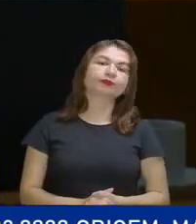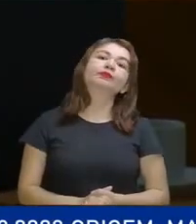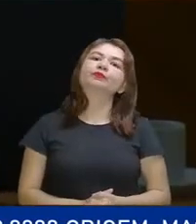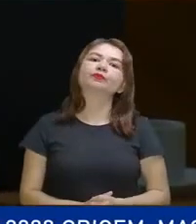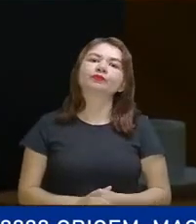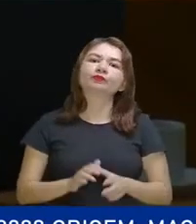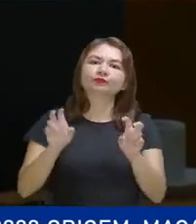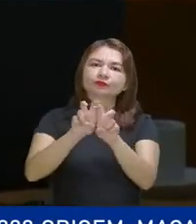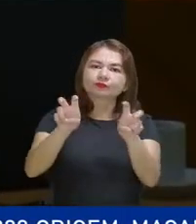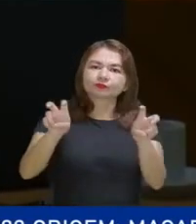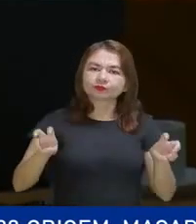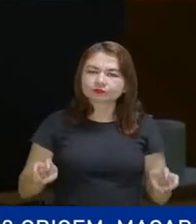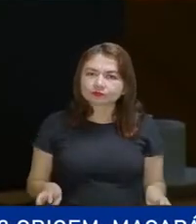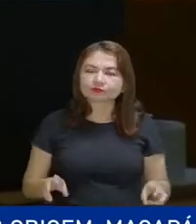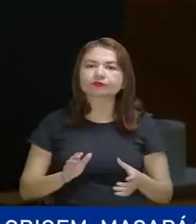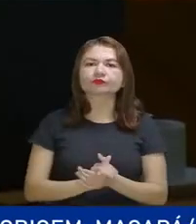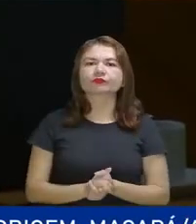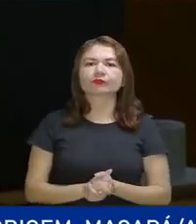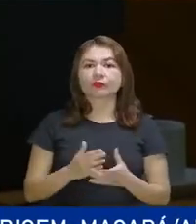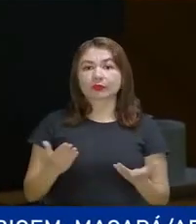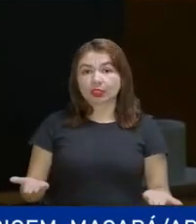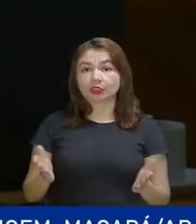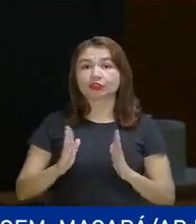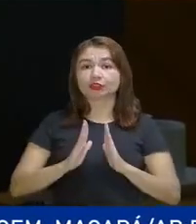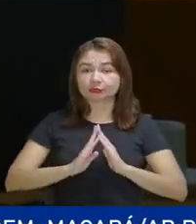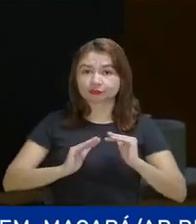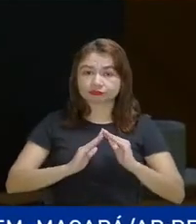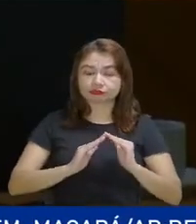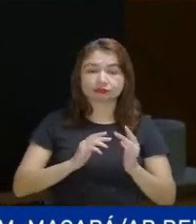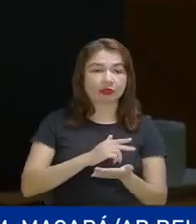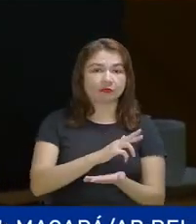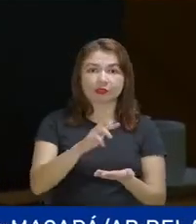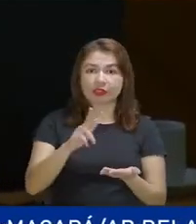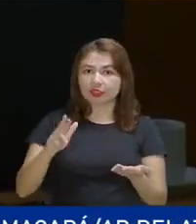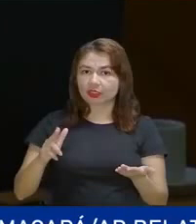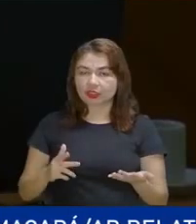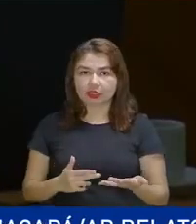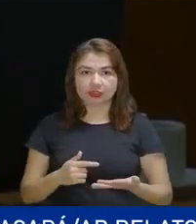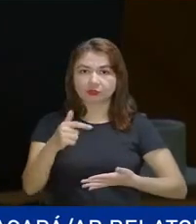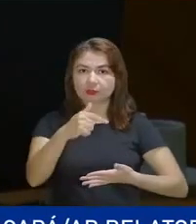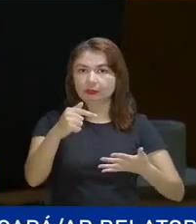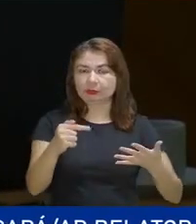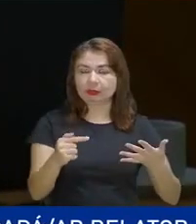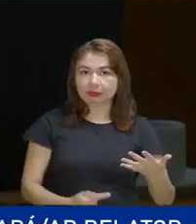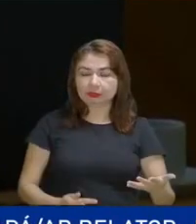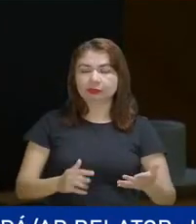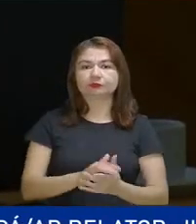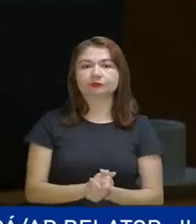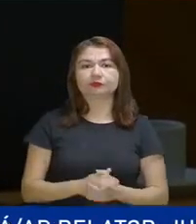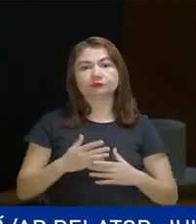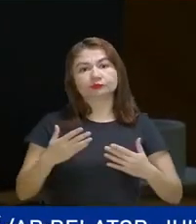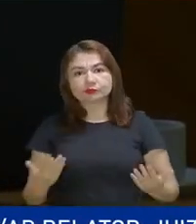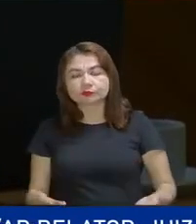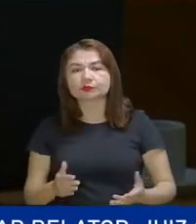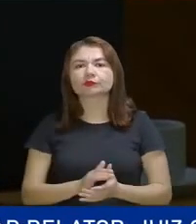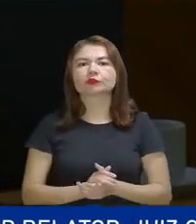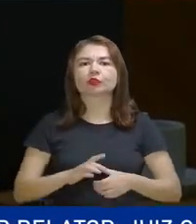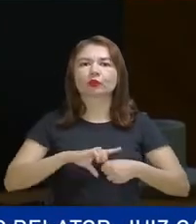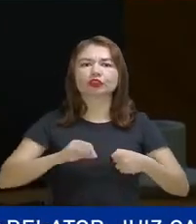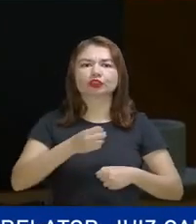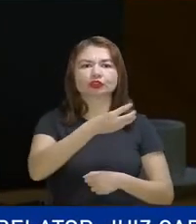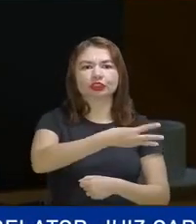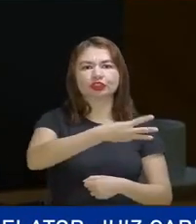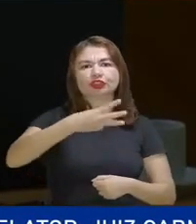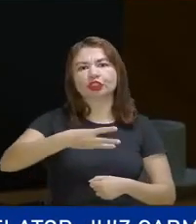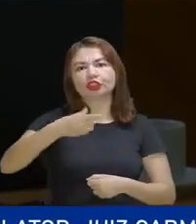Excelências, os demandados suscitaram diversas preliminares que serão enfrentadas segundo a ordem do artigo